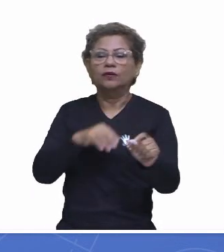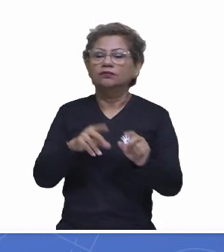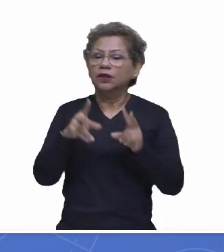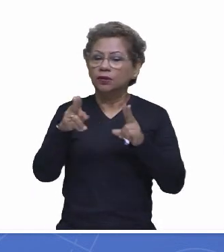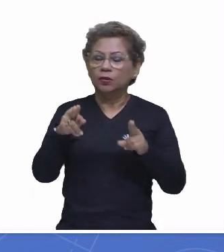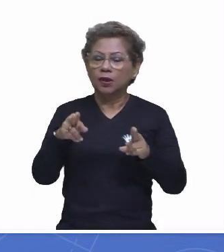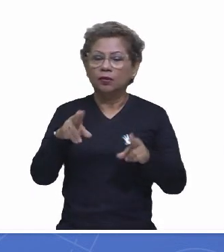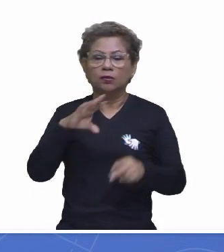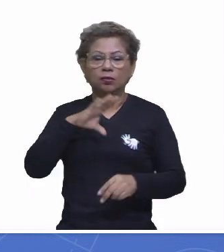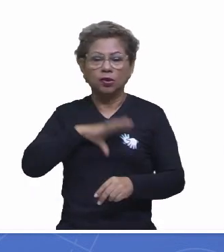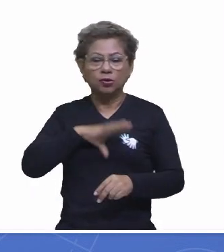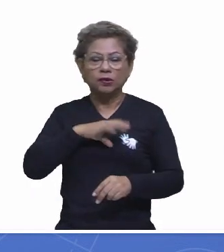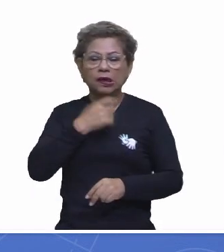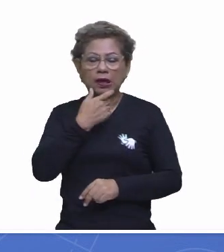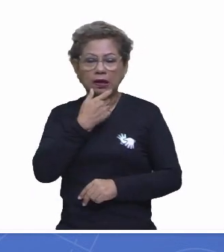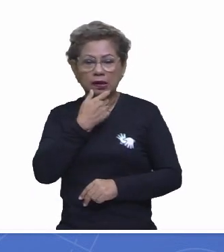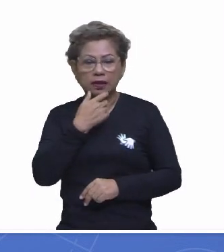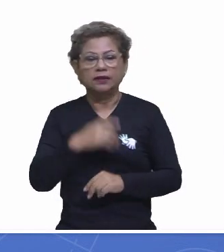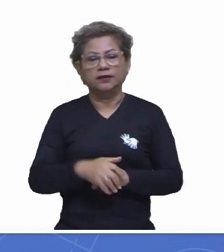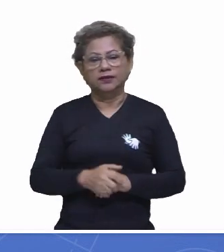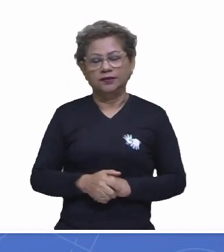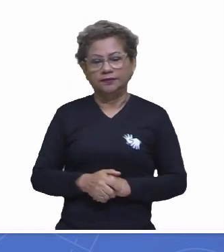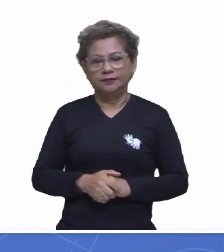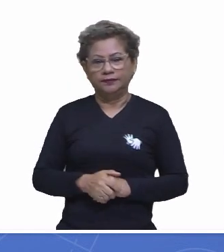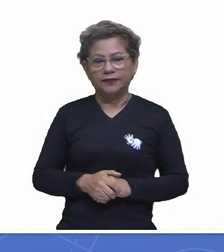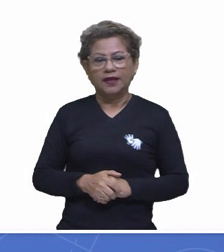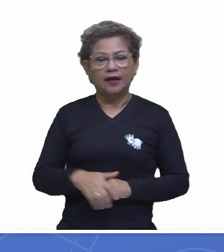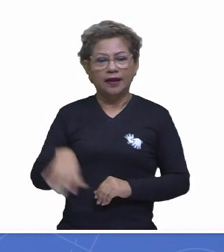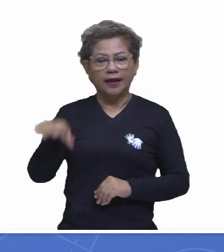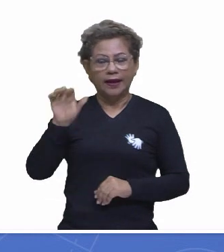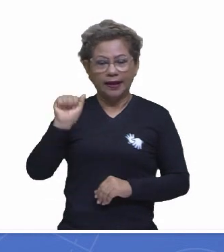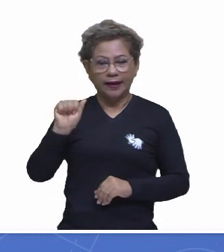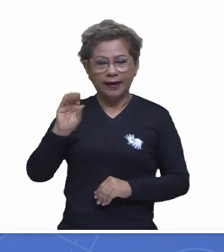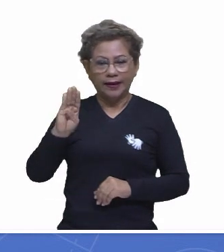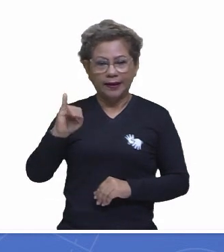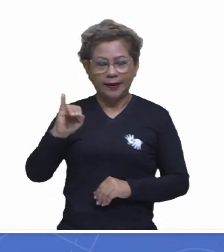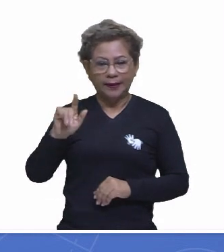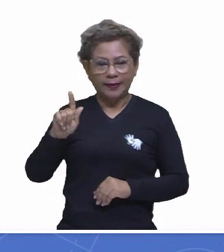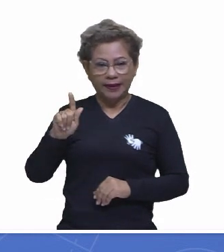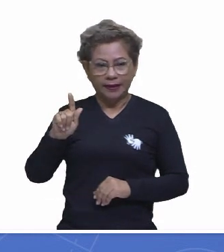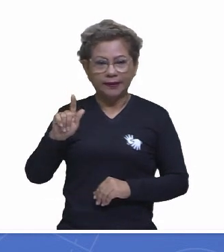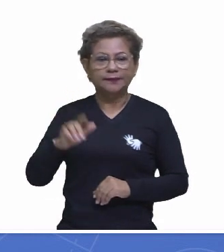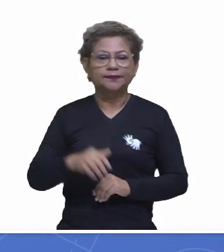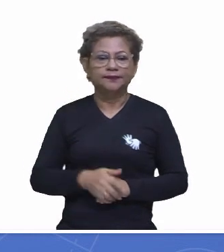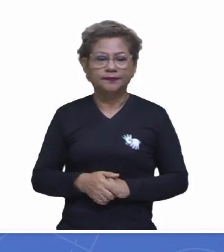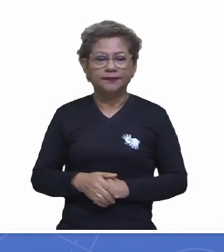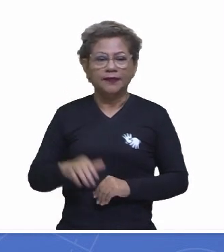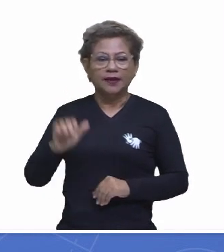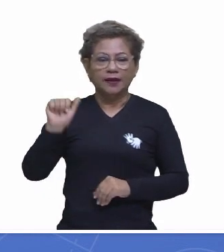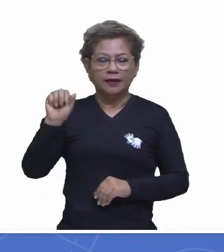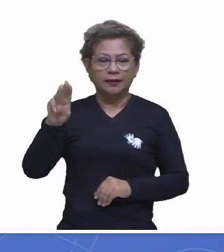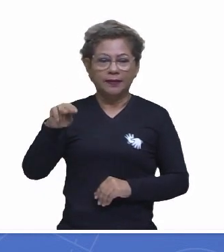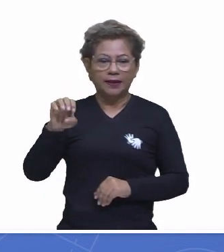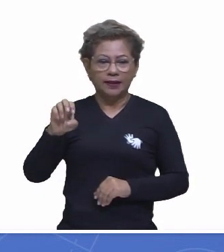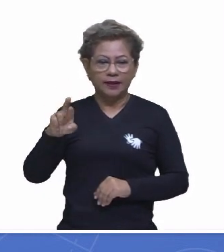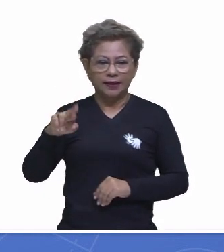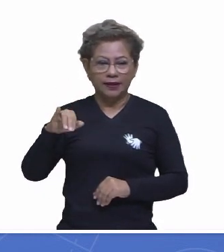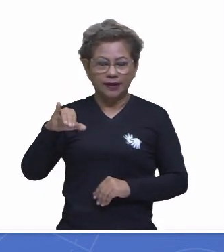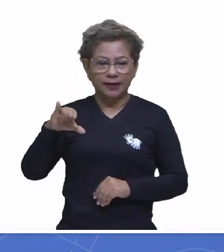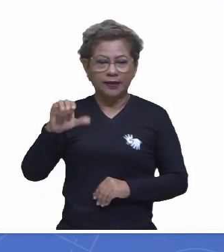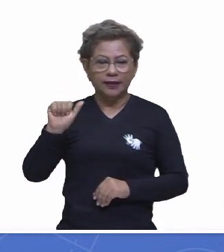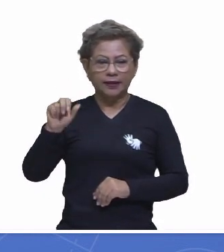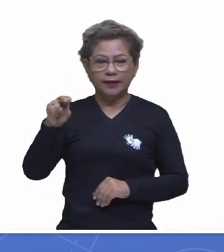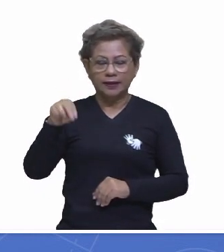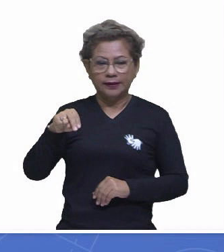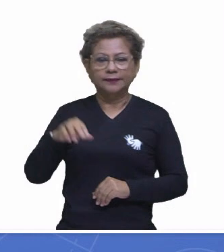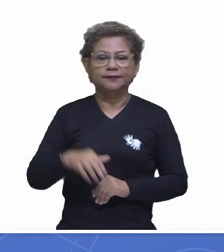diferente. Então, nós temos na letra A, nós temos big, American, small, né? São 3